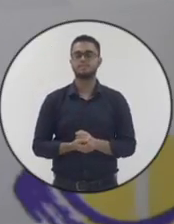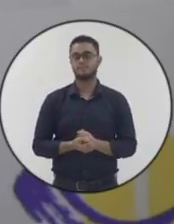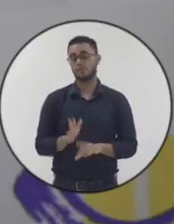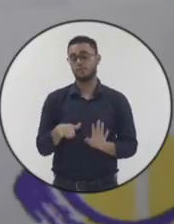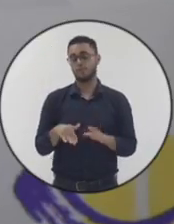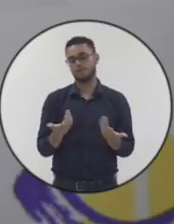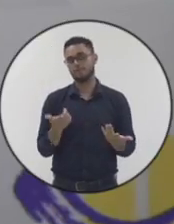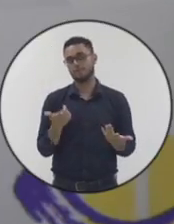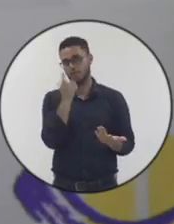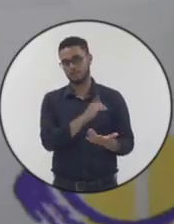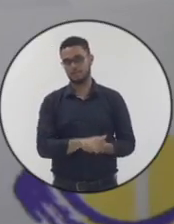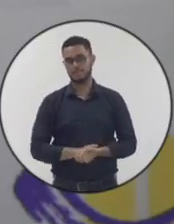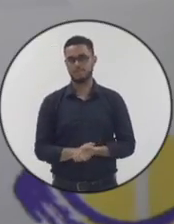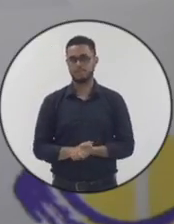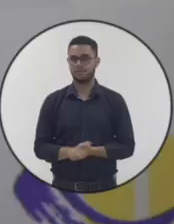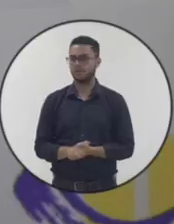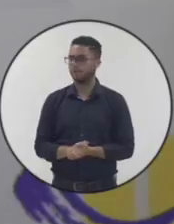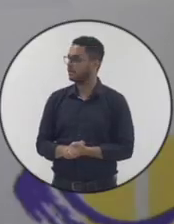pouco conta.